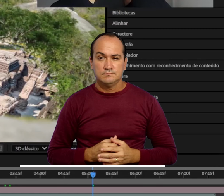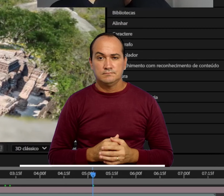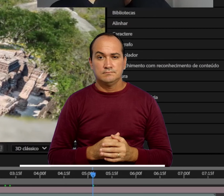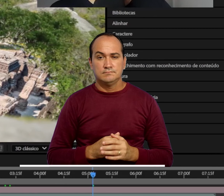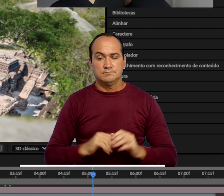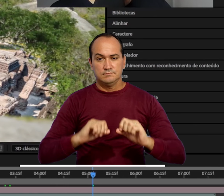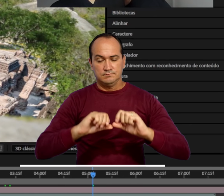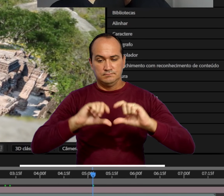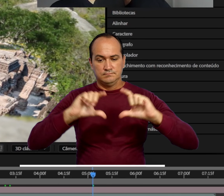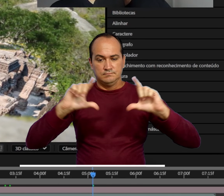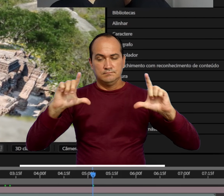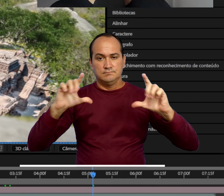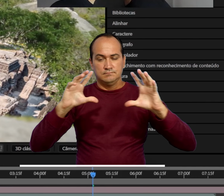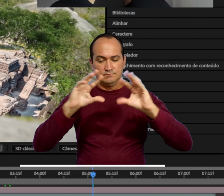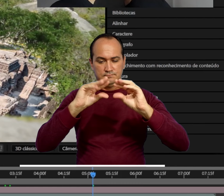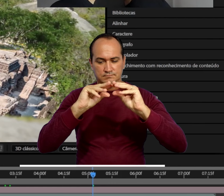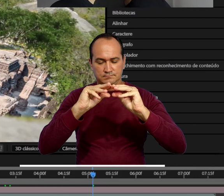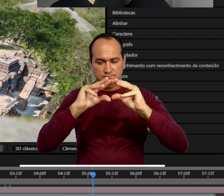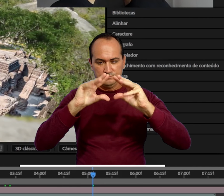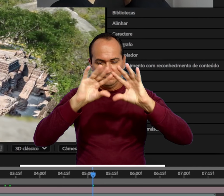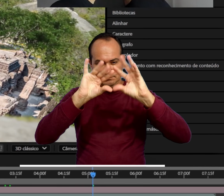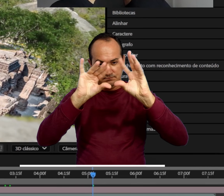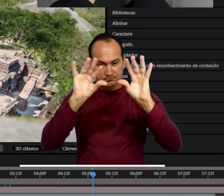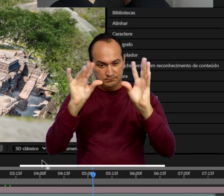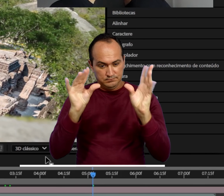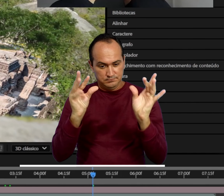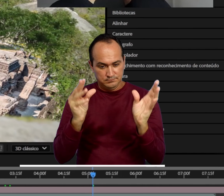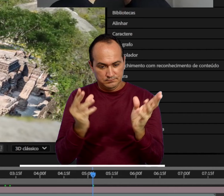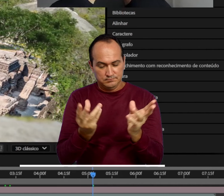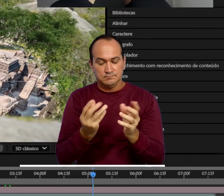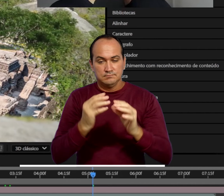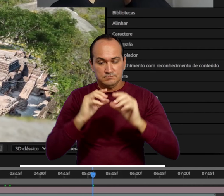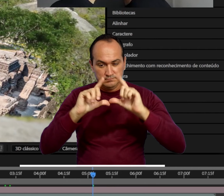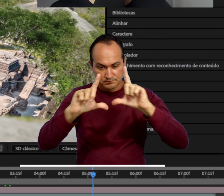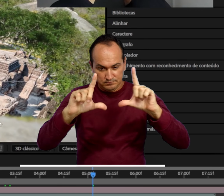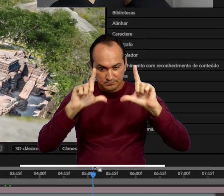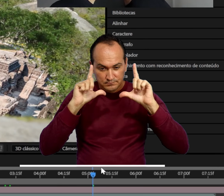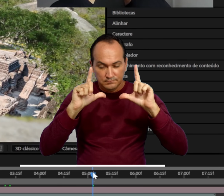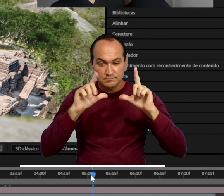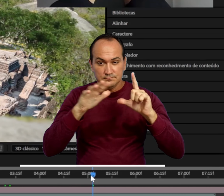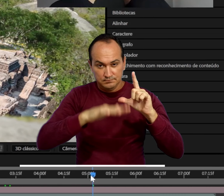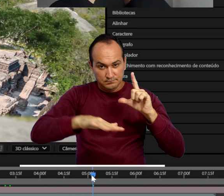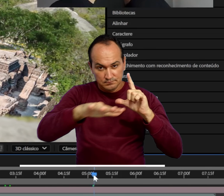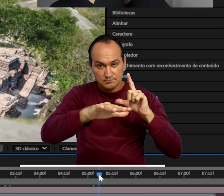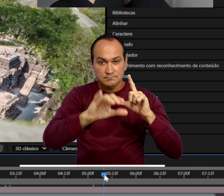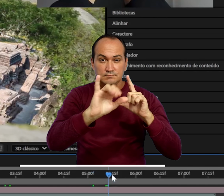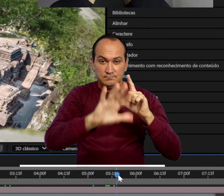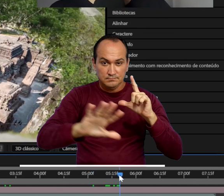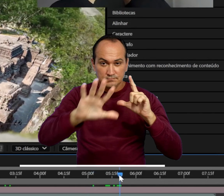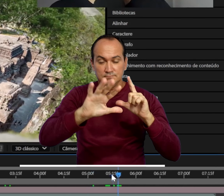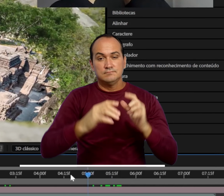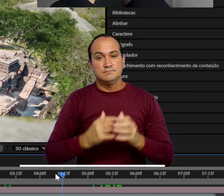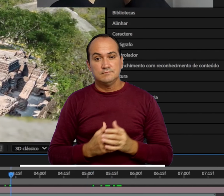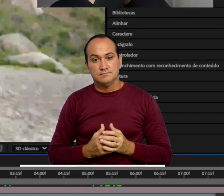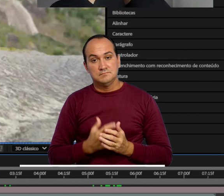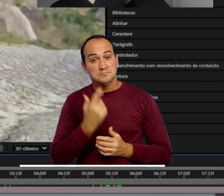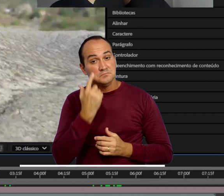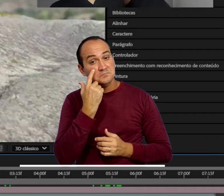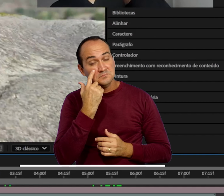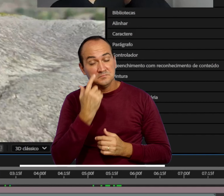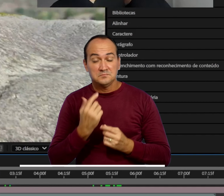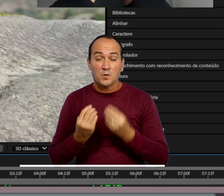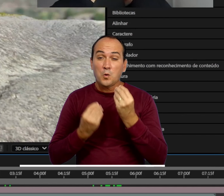pronto. Vou aumentar um pouco esse desfoque, ó, para essa borda ficar mais desfocada e a gente conseguir manter o foco ali naquela parte da imagem,